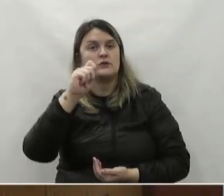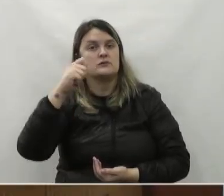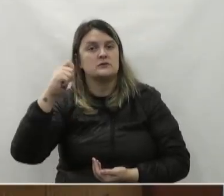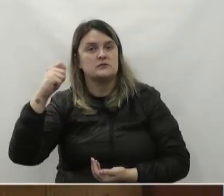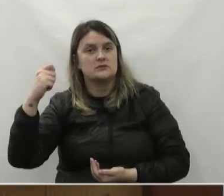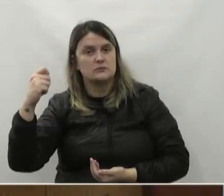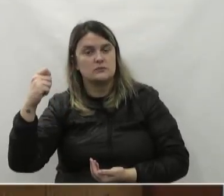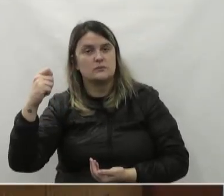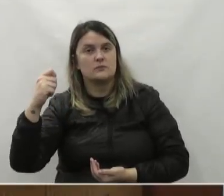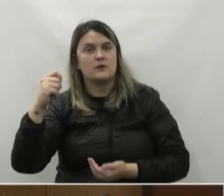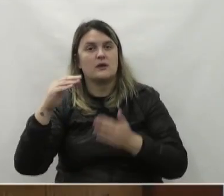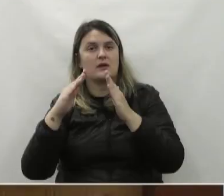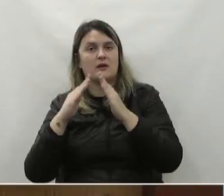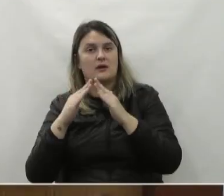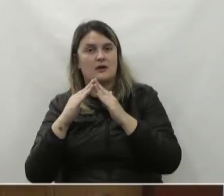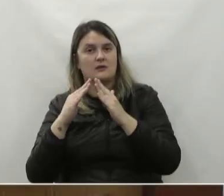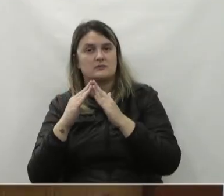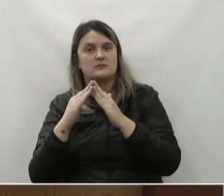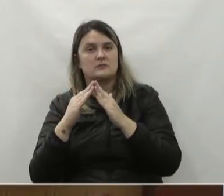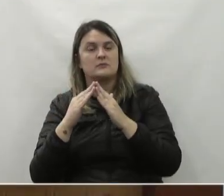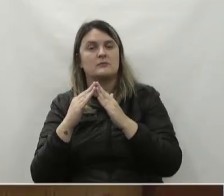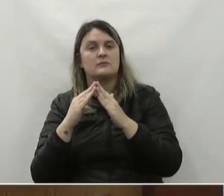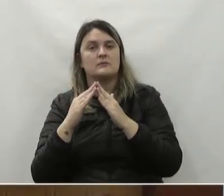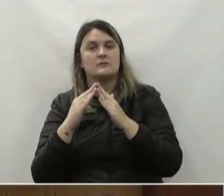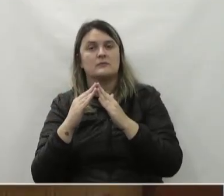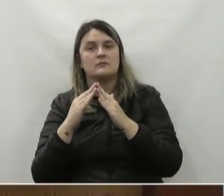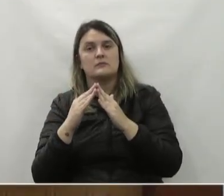Associação Casa de Apoio